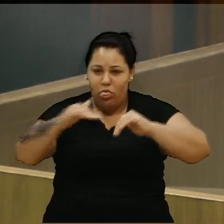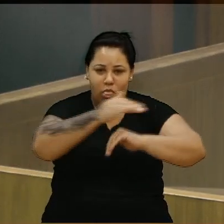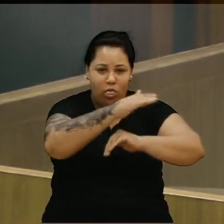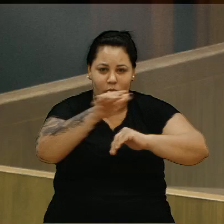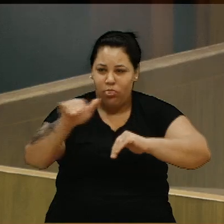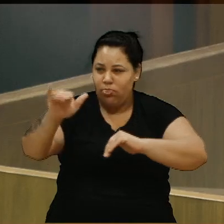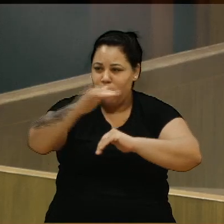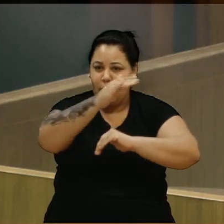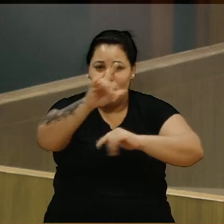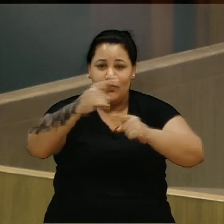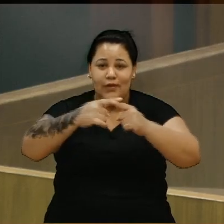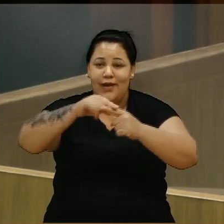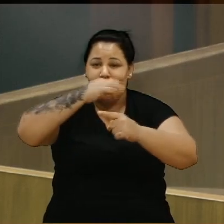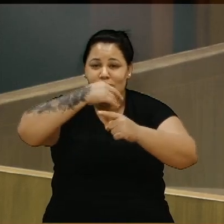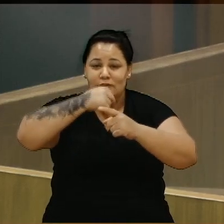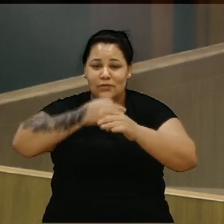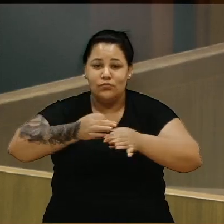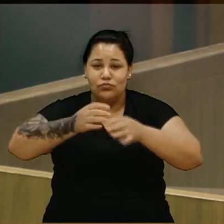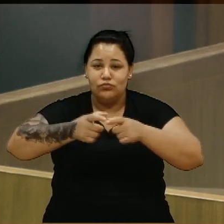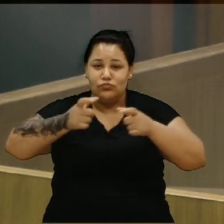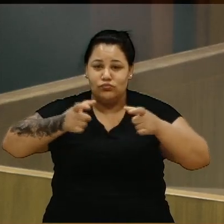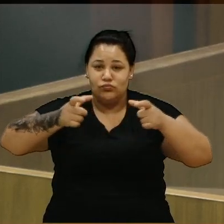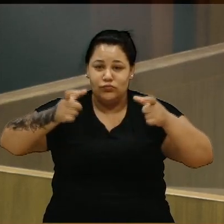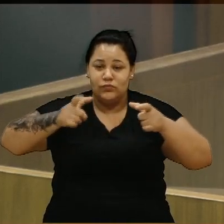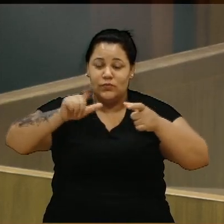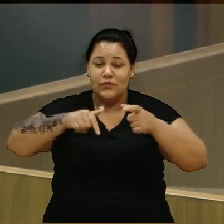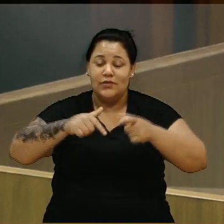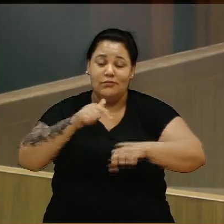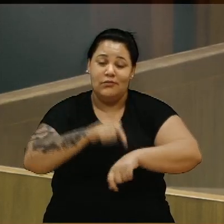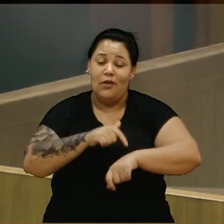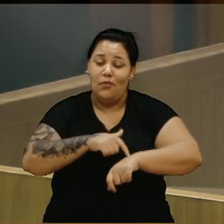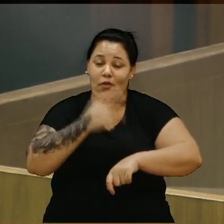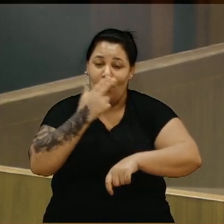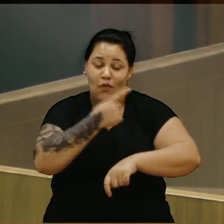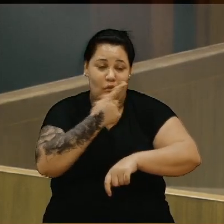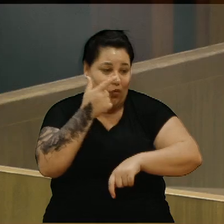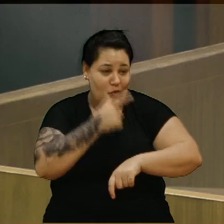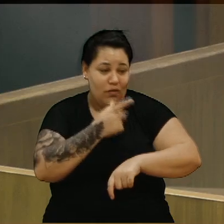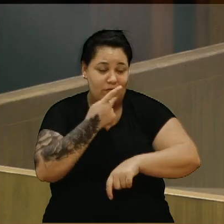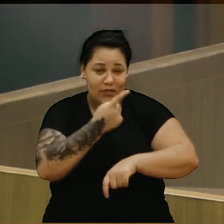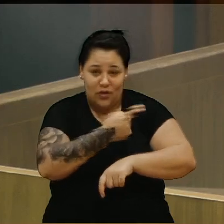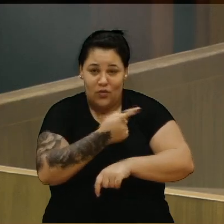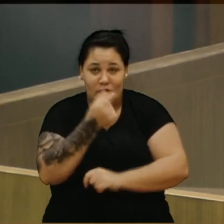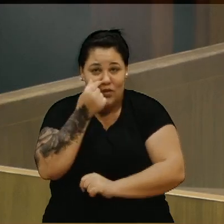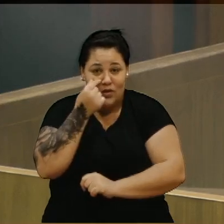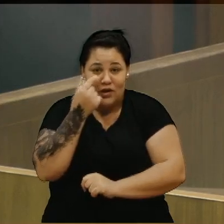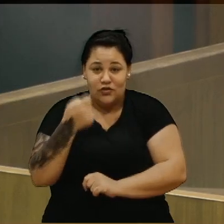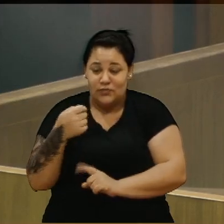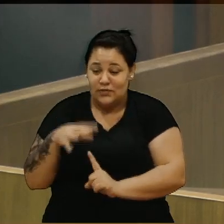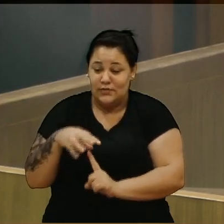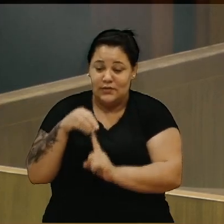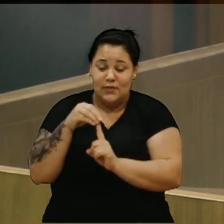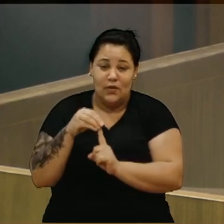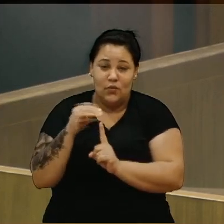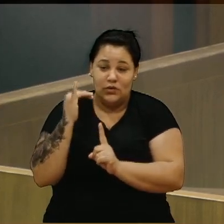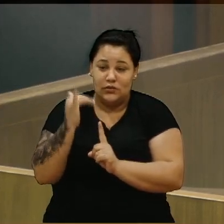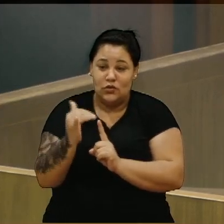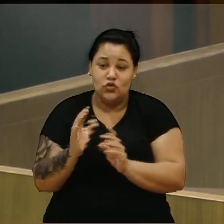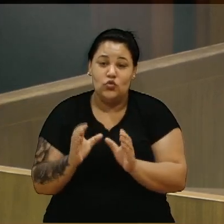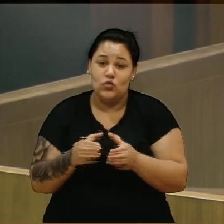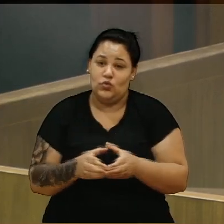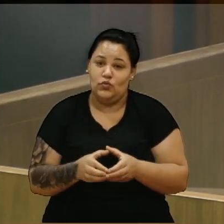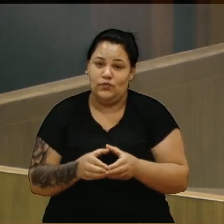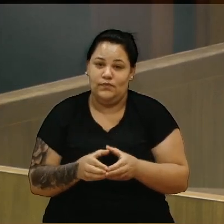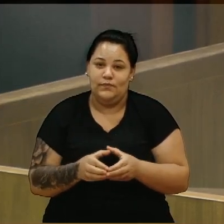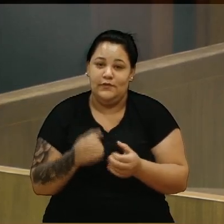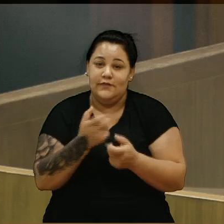muito. Ao mesmo tempo que, como disse o vereador Lucas, vereador Eloy, nós precisamos priorizar o transporte coletivo. Em vários